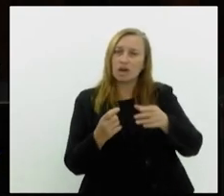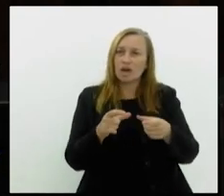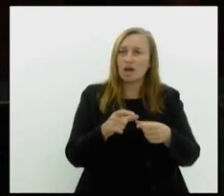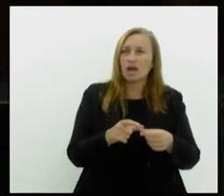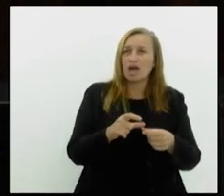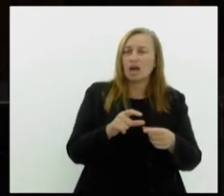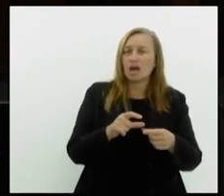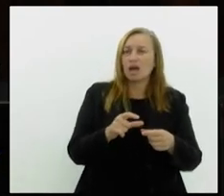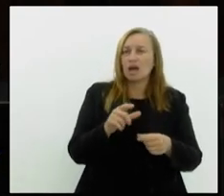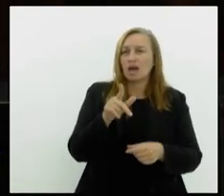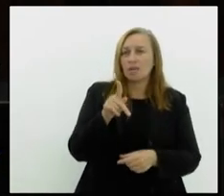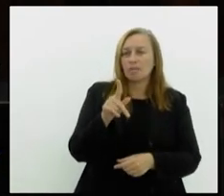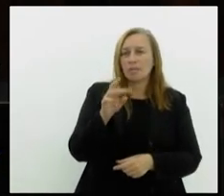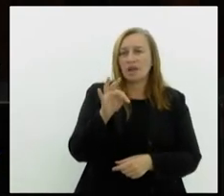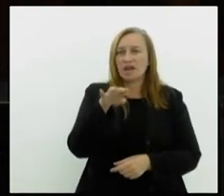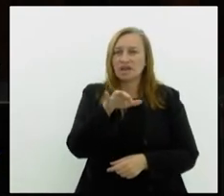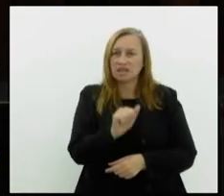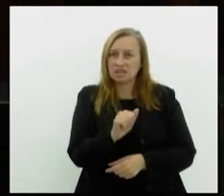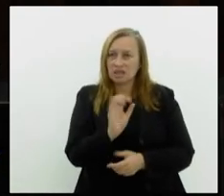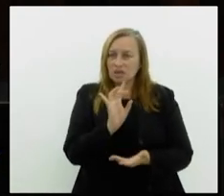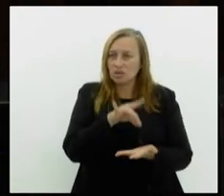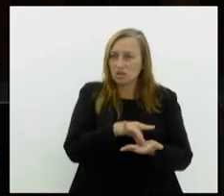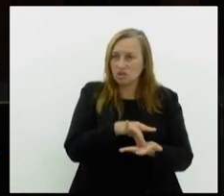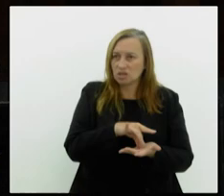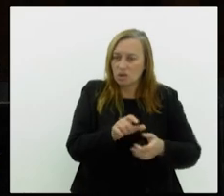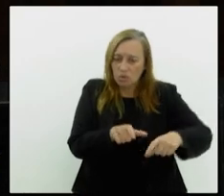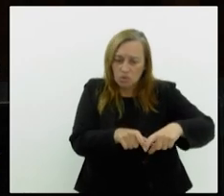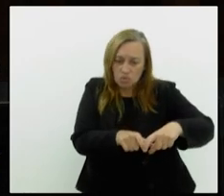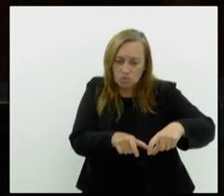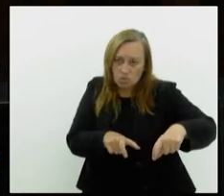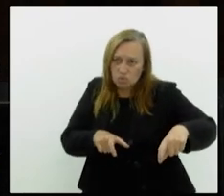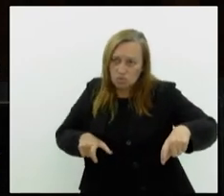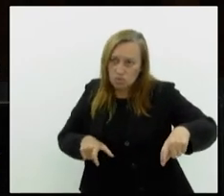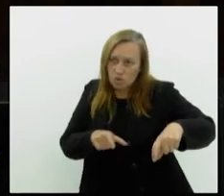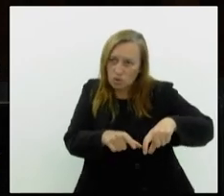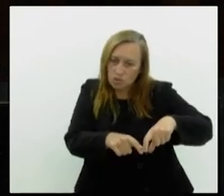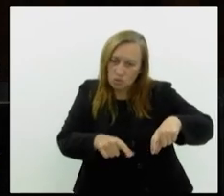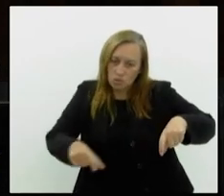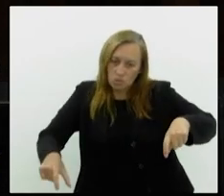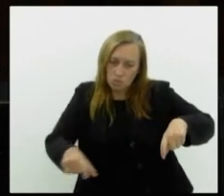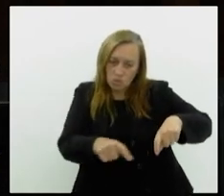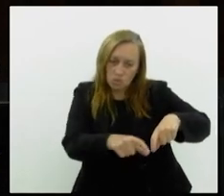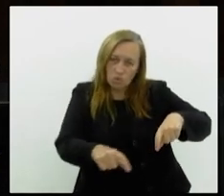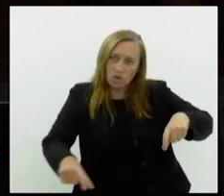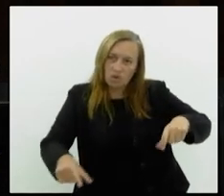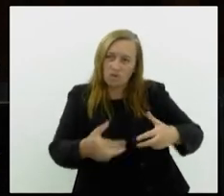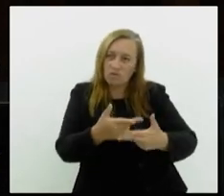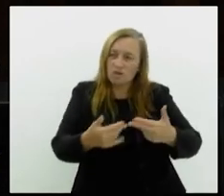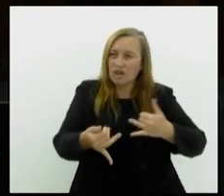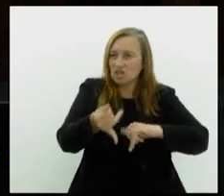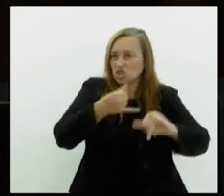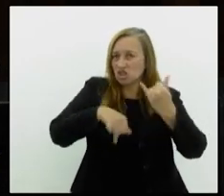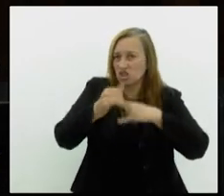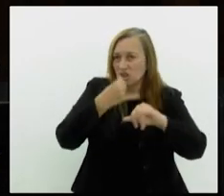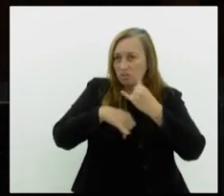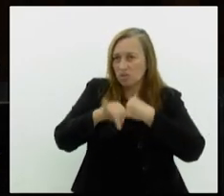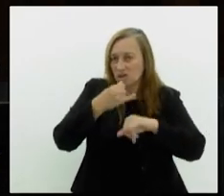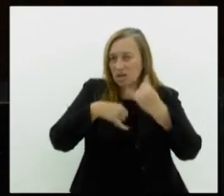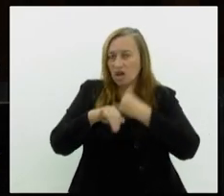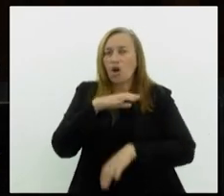tem a predisposição ali de uma passagem de tolueno e outros solventes. Ou seja, sem fazer